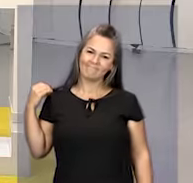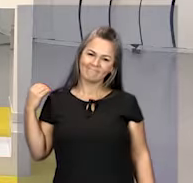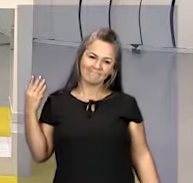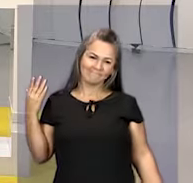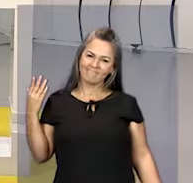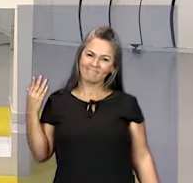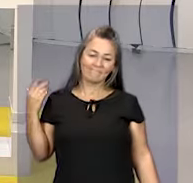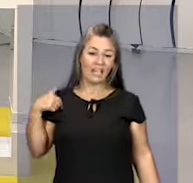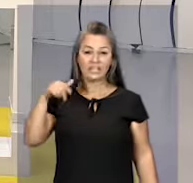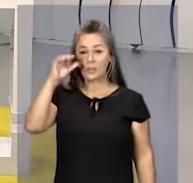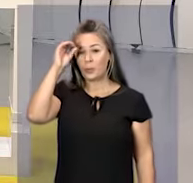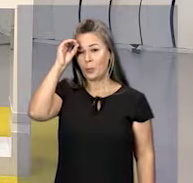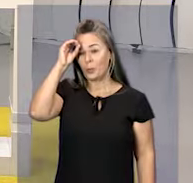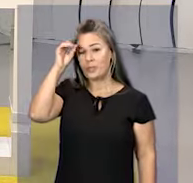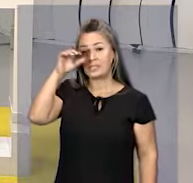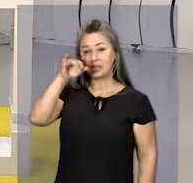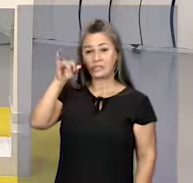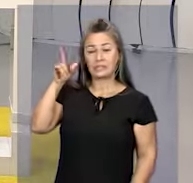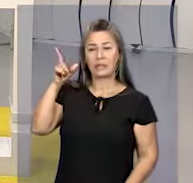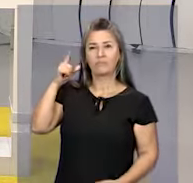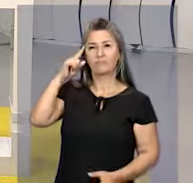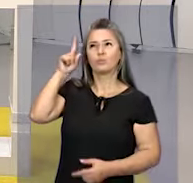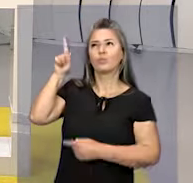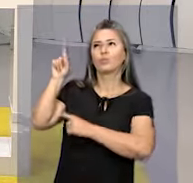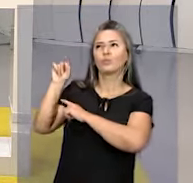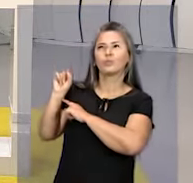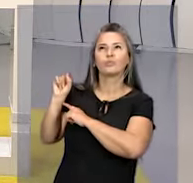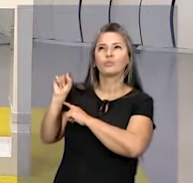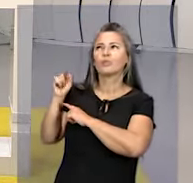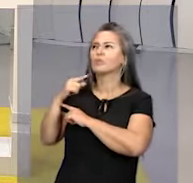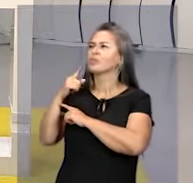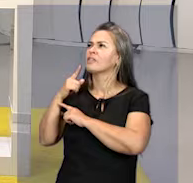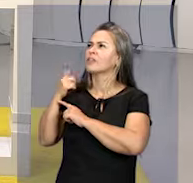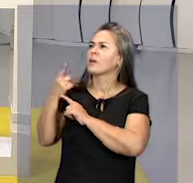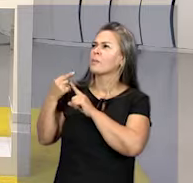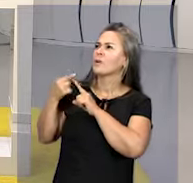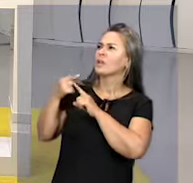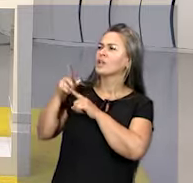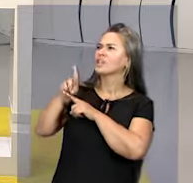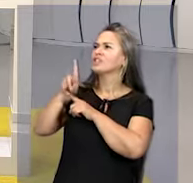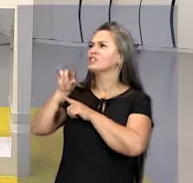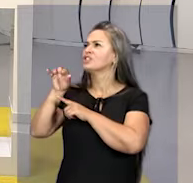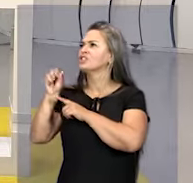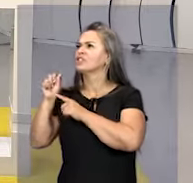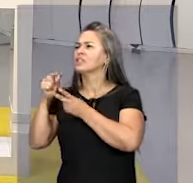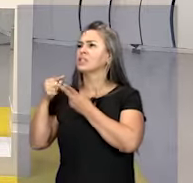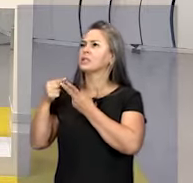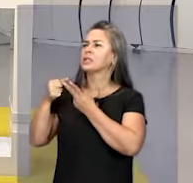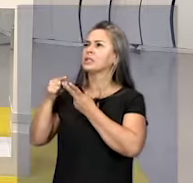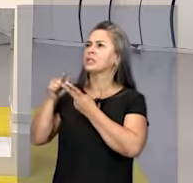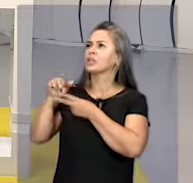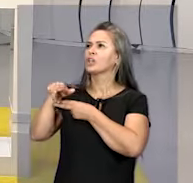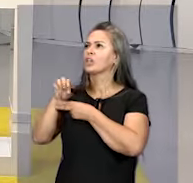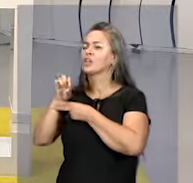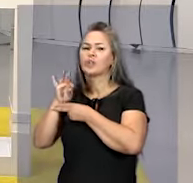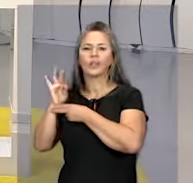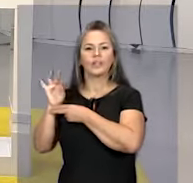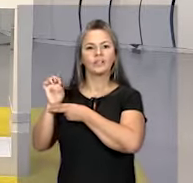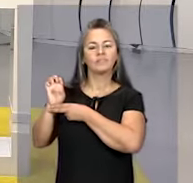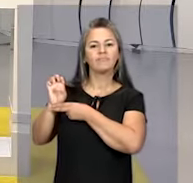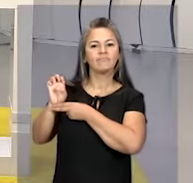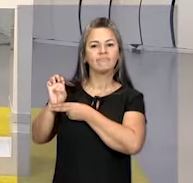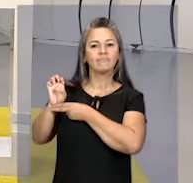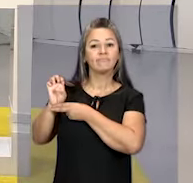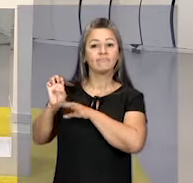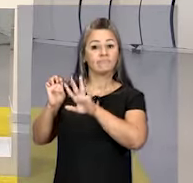existe dia e noite. Há 5000 anos atrás, ninguém saberia. Mas, como nós falamos,